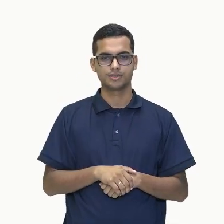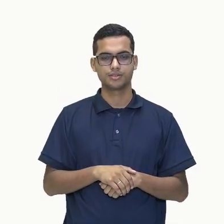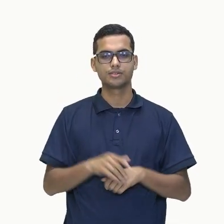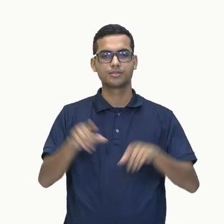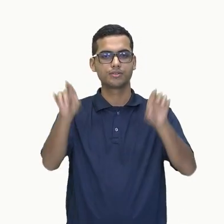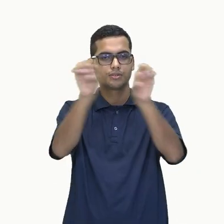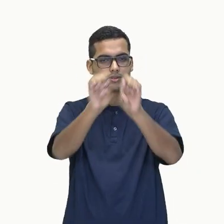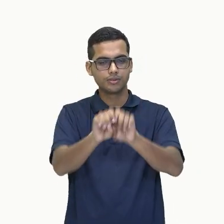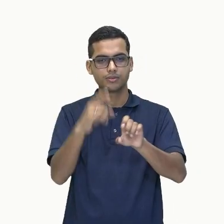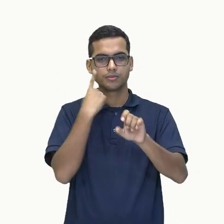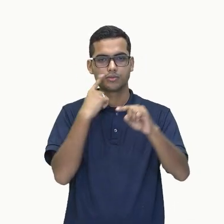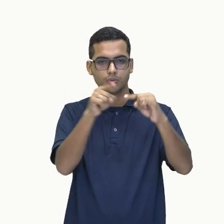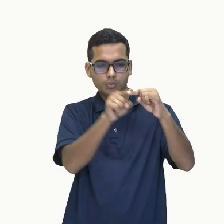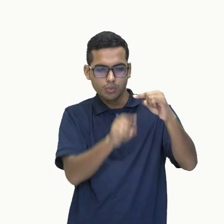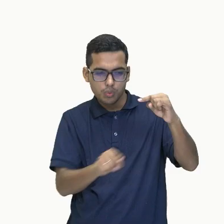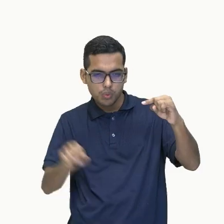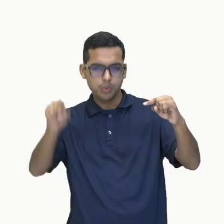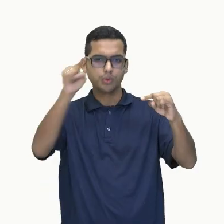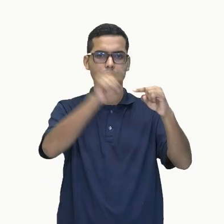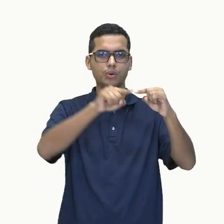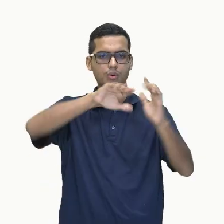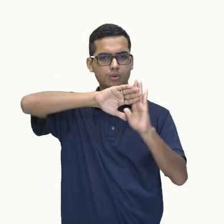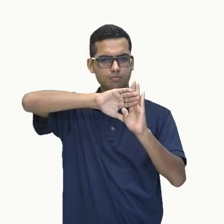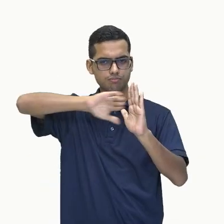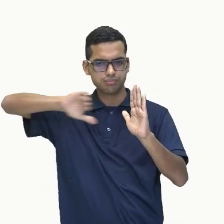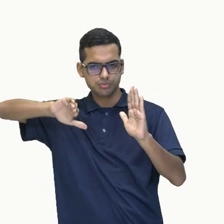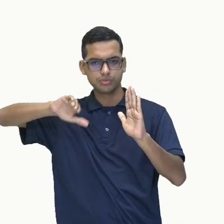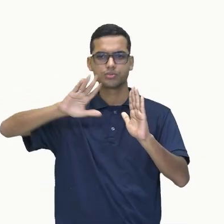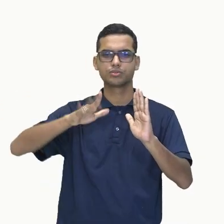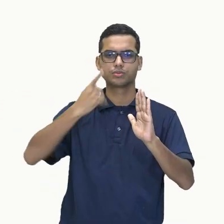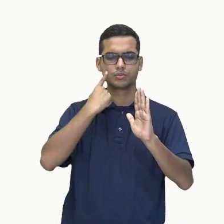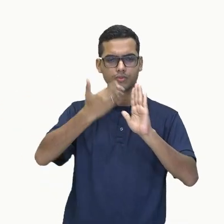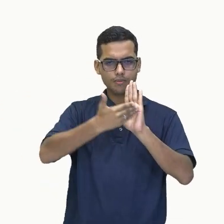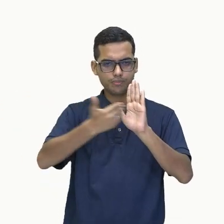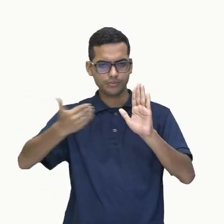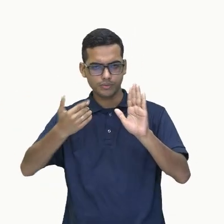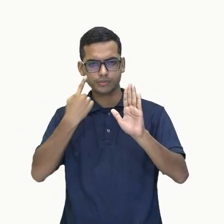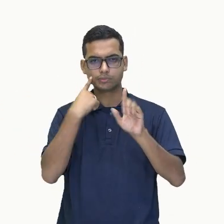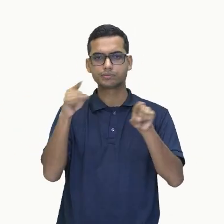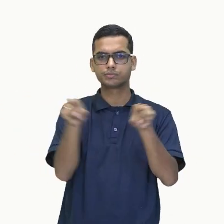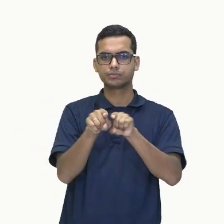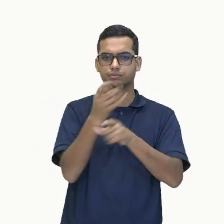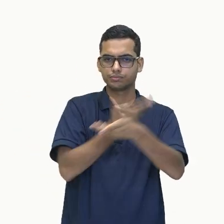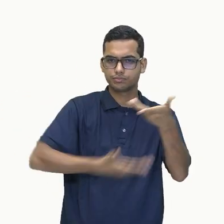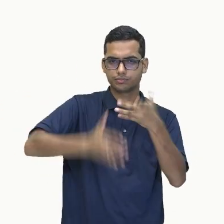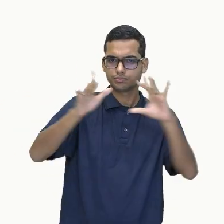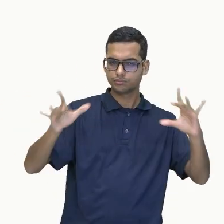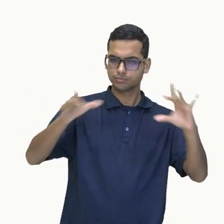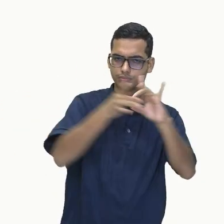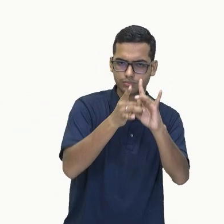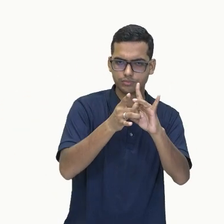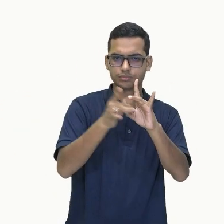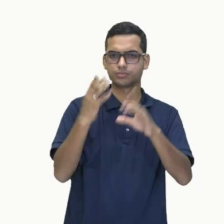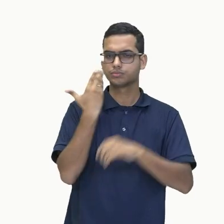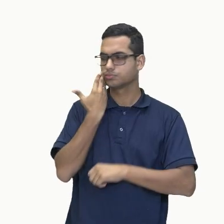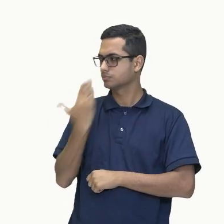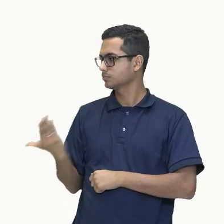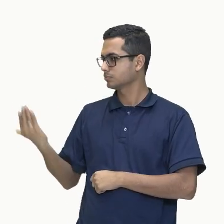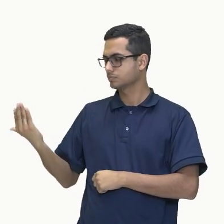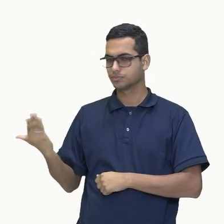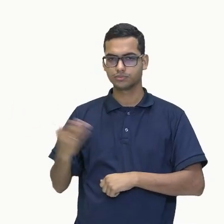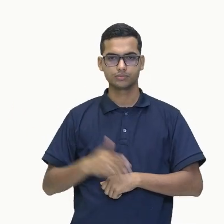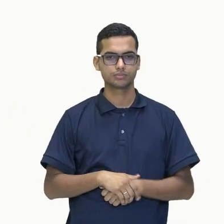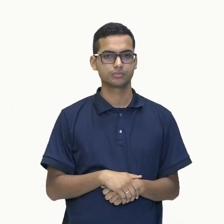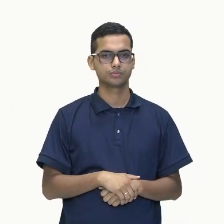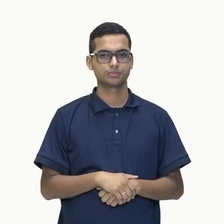esta parte aqui vai sair, tá? Eles vão interagir, eles vão se ligar, e aí isso aqui vai